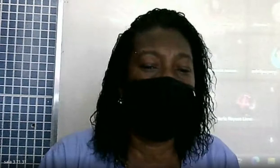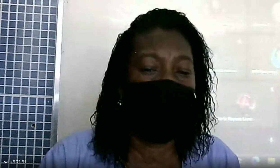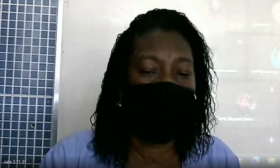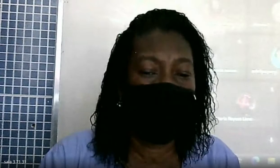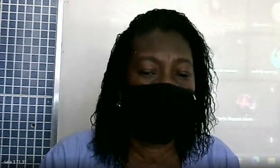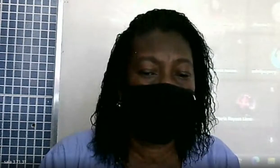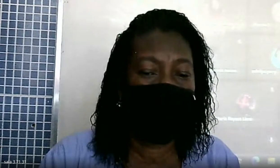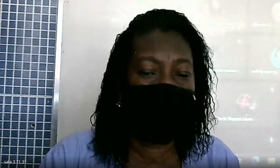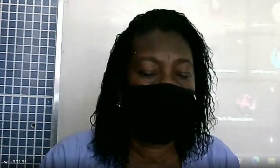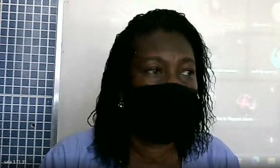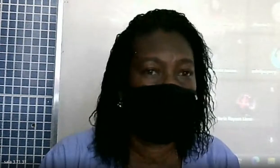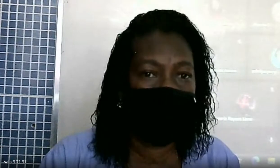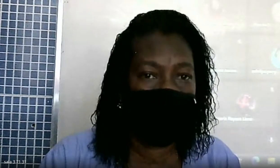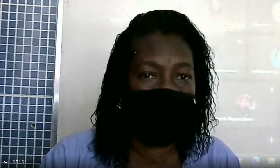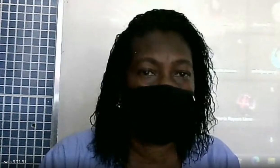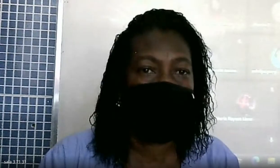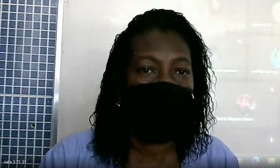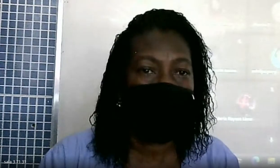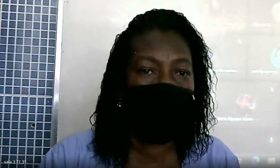Fala, meu bem.